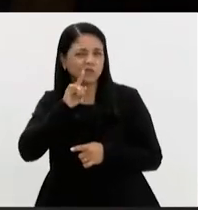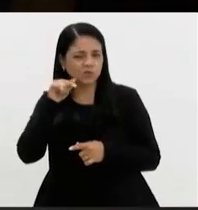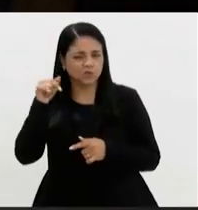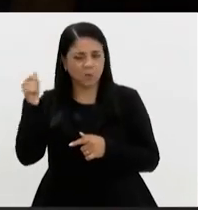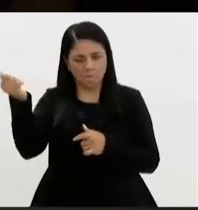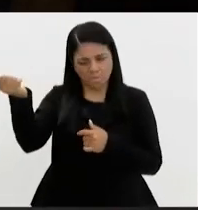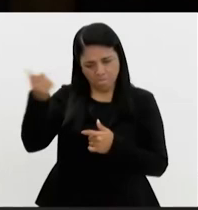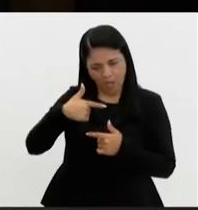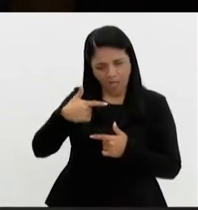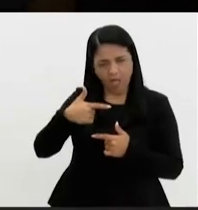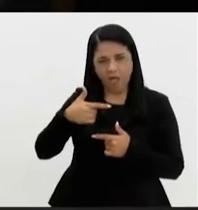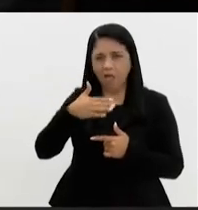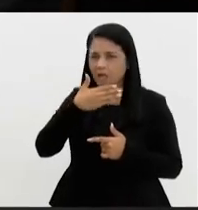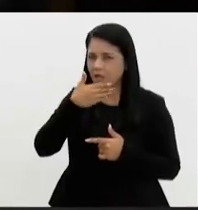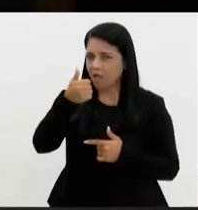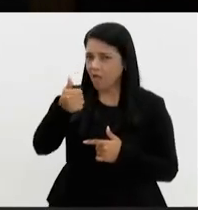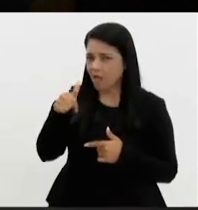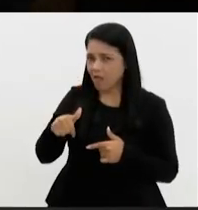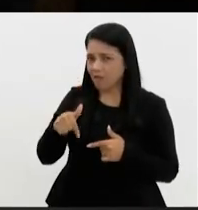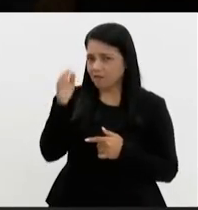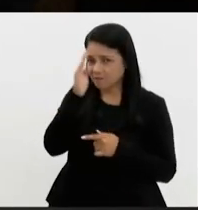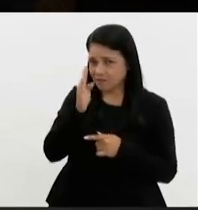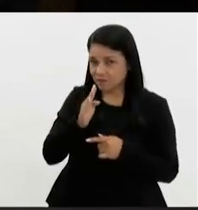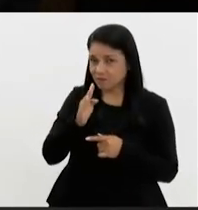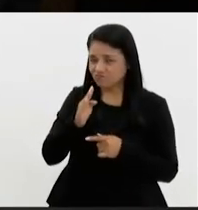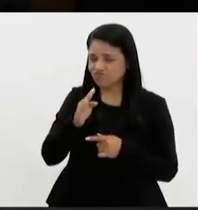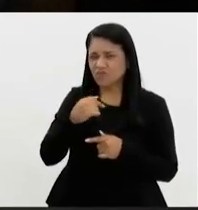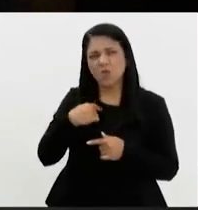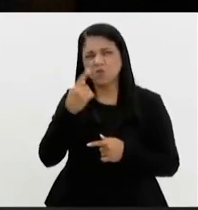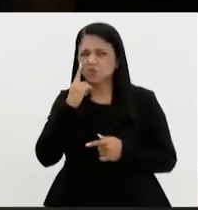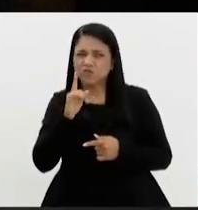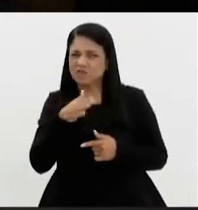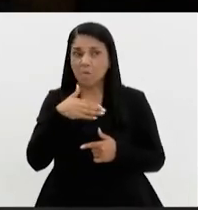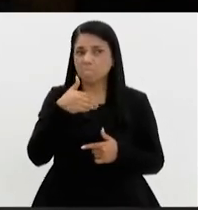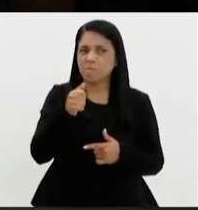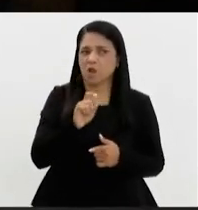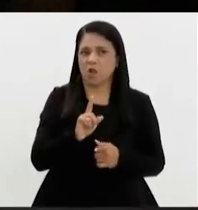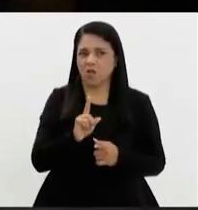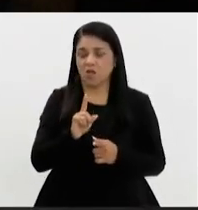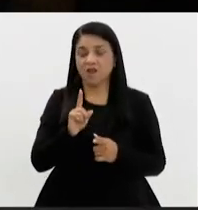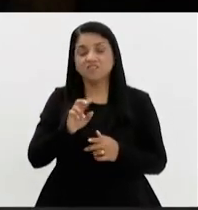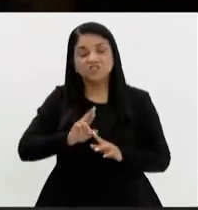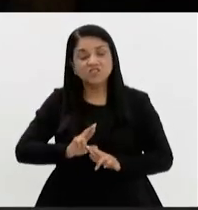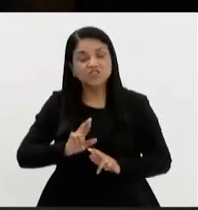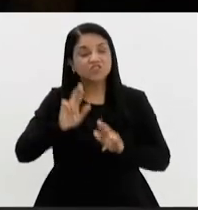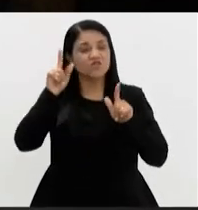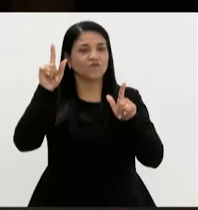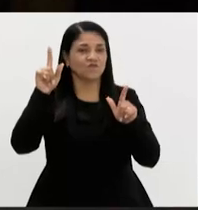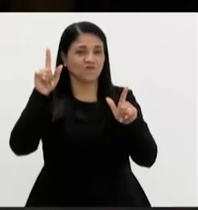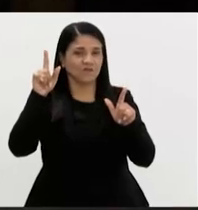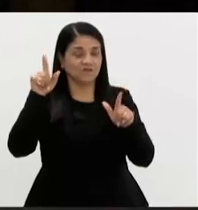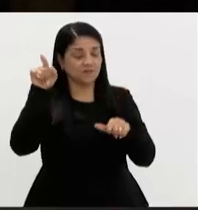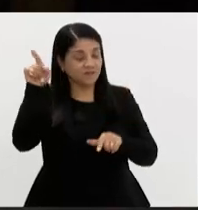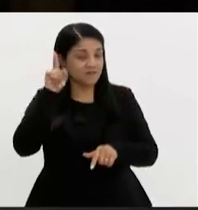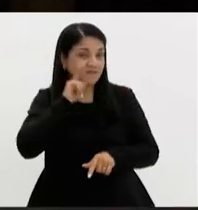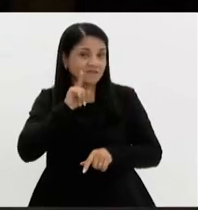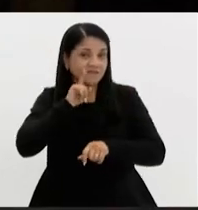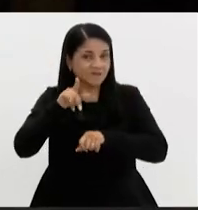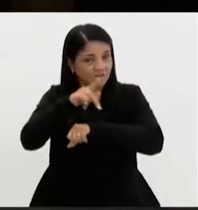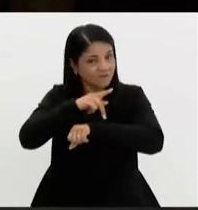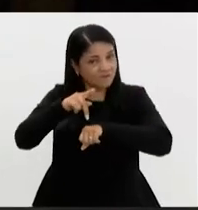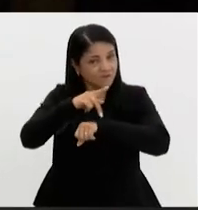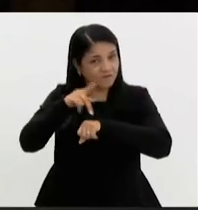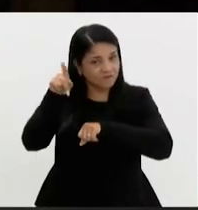brasileira eu não sei se ela é melhor ela é diferente ela é diferente porque ela Estados Unidos foram